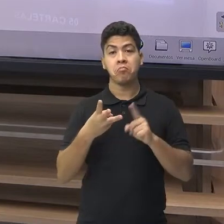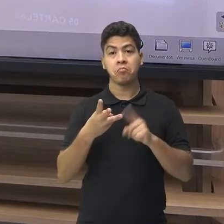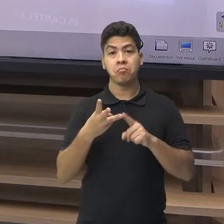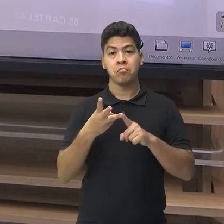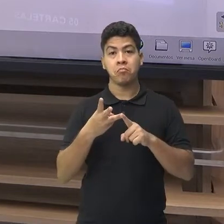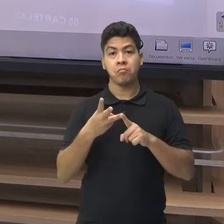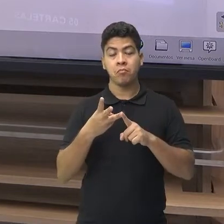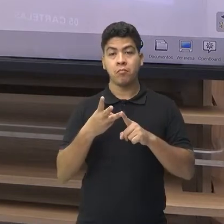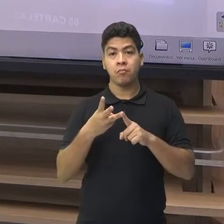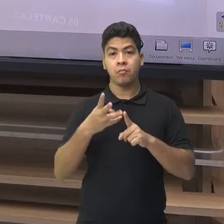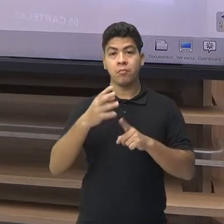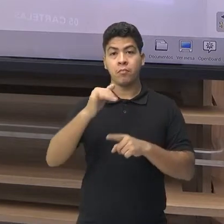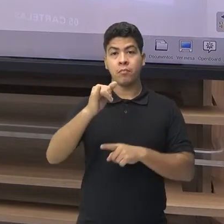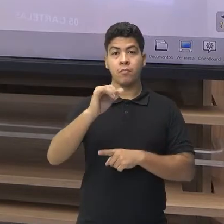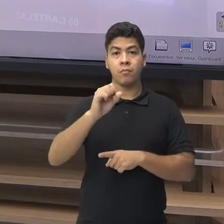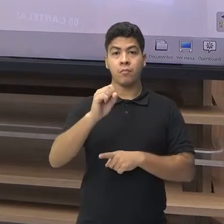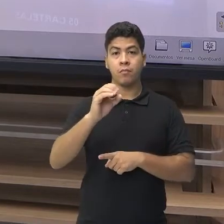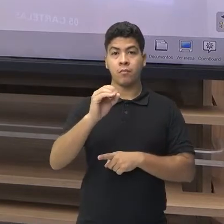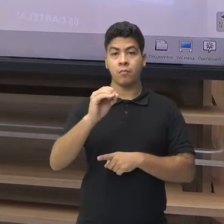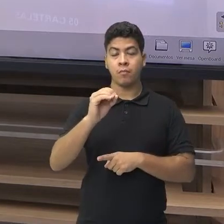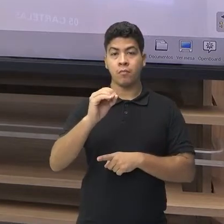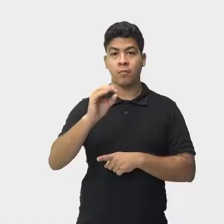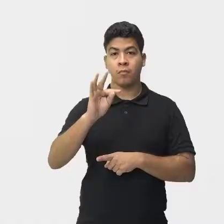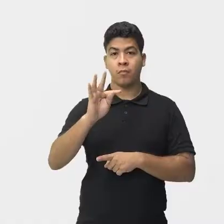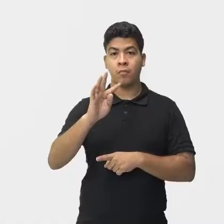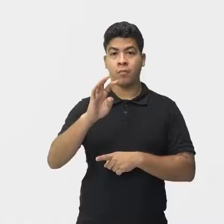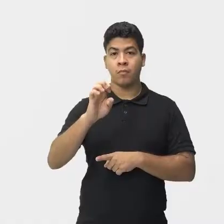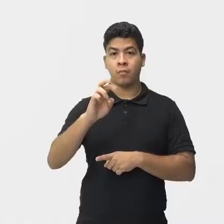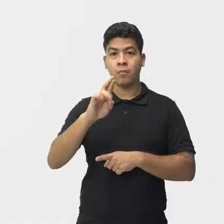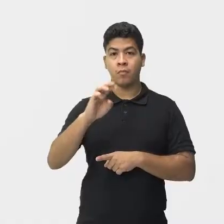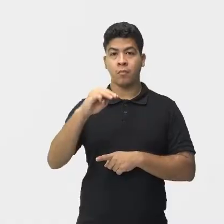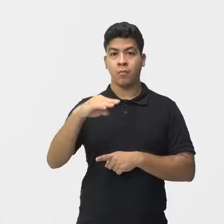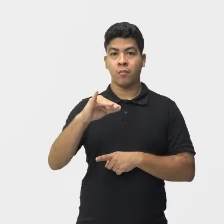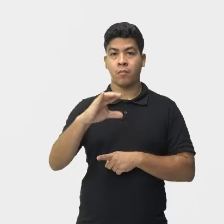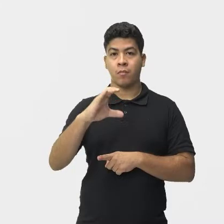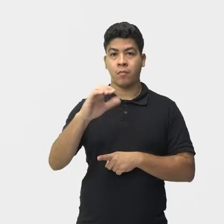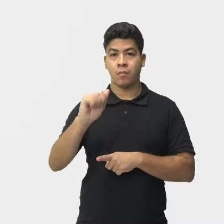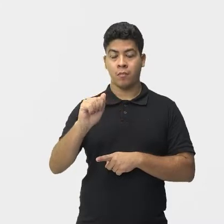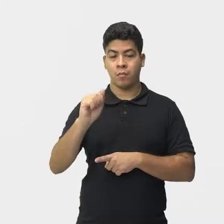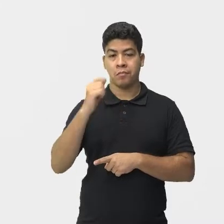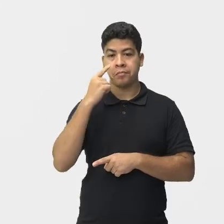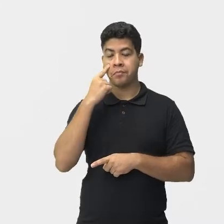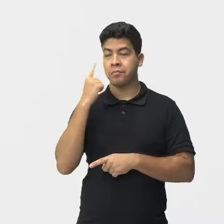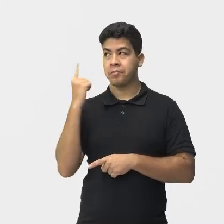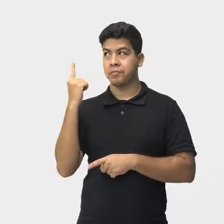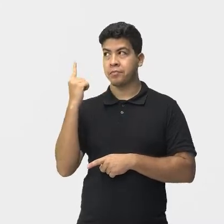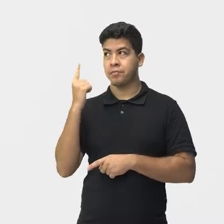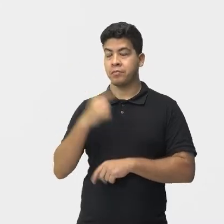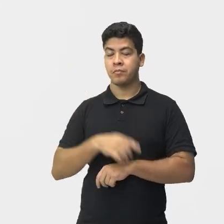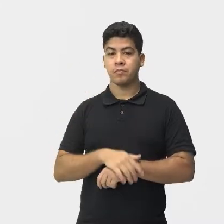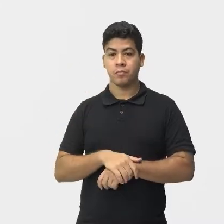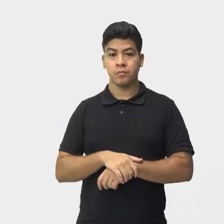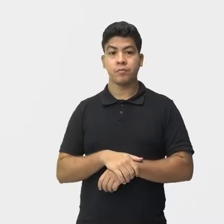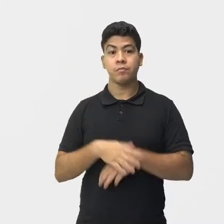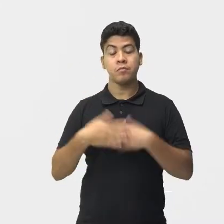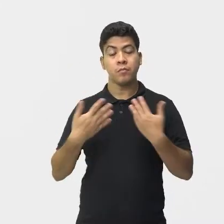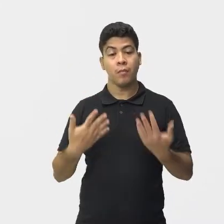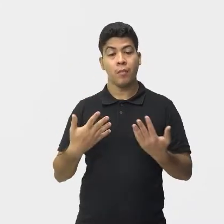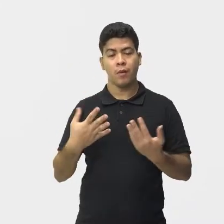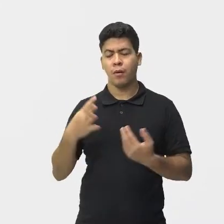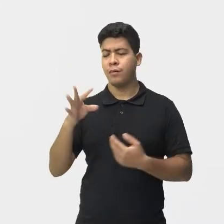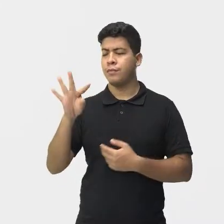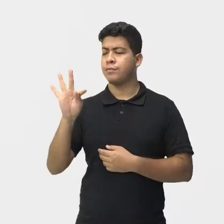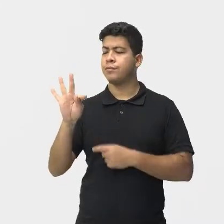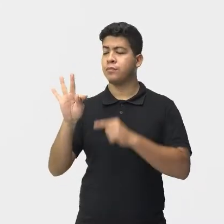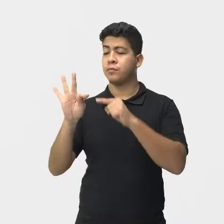chamada de transformação isotérmica. Vamos lá. A característica principal da